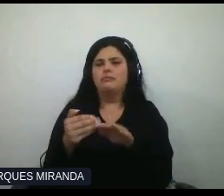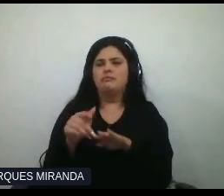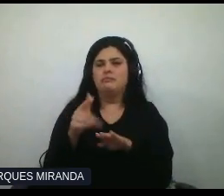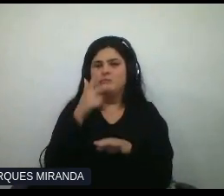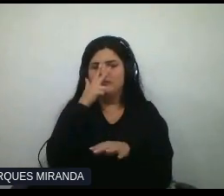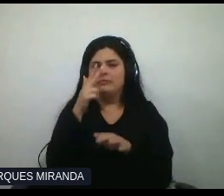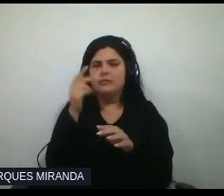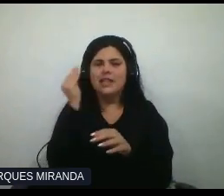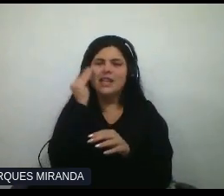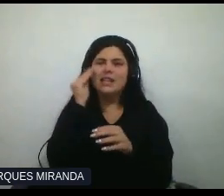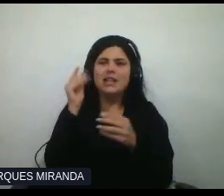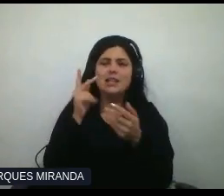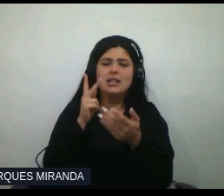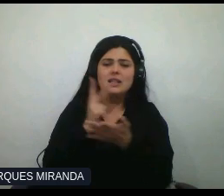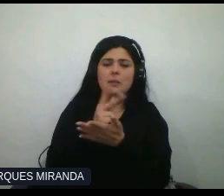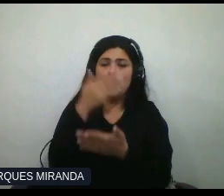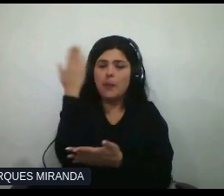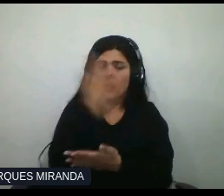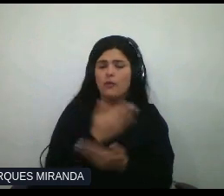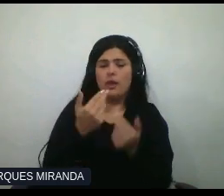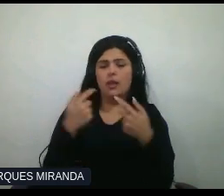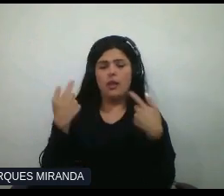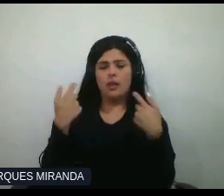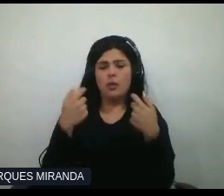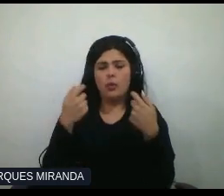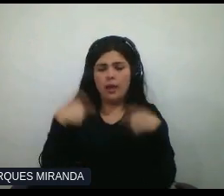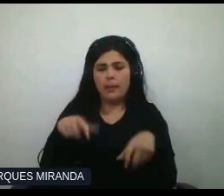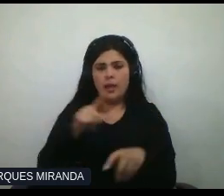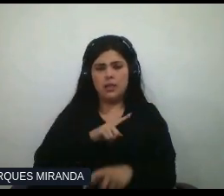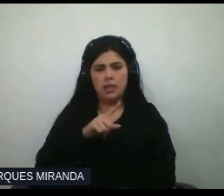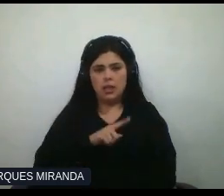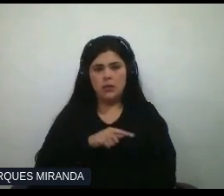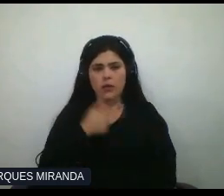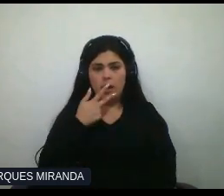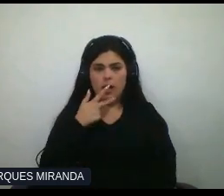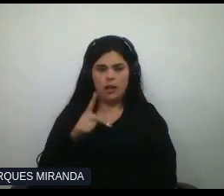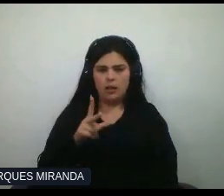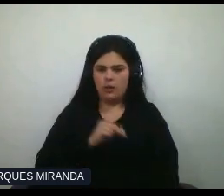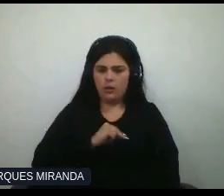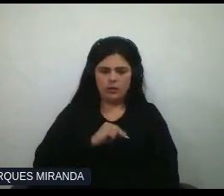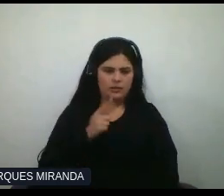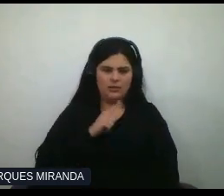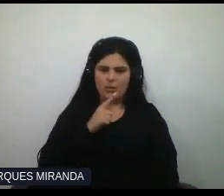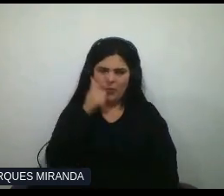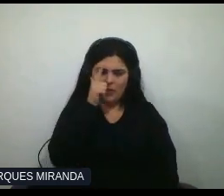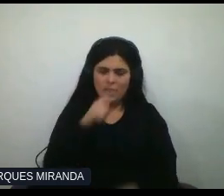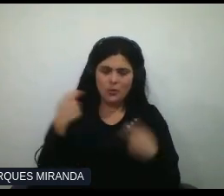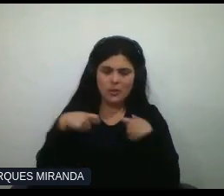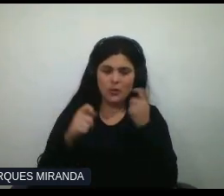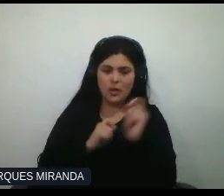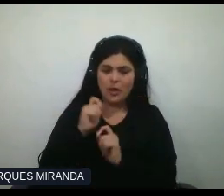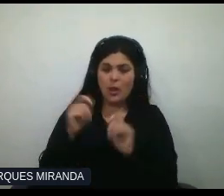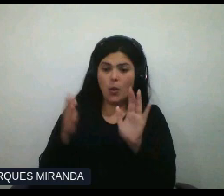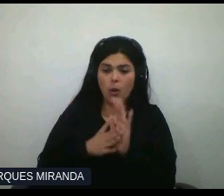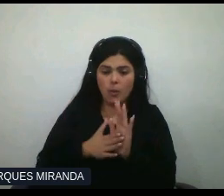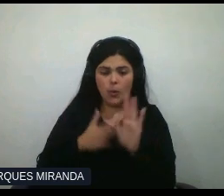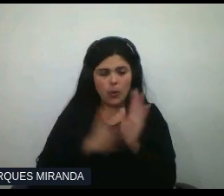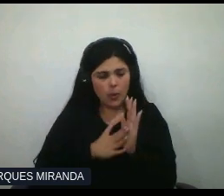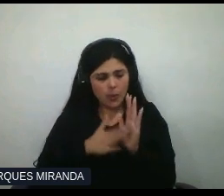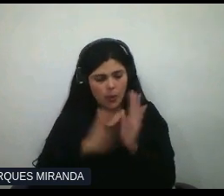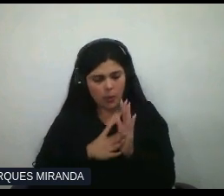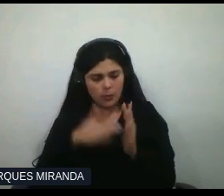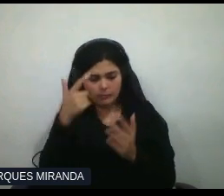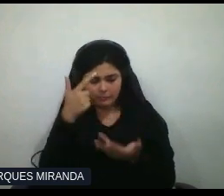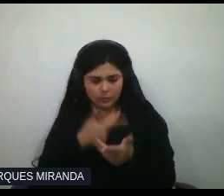tentar sempre me provar. Eu tenho que sempre, no momento, falar o seguinte, opa, eu não sou suficiente, logo eu me cobro excessivamente. Qual é o problema de